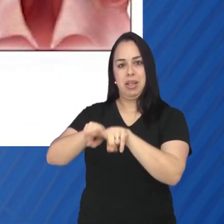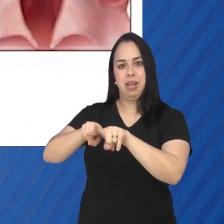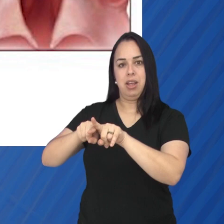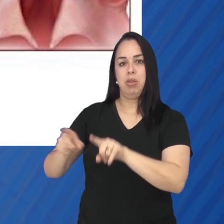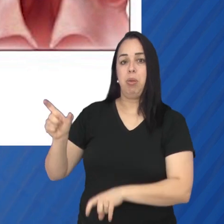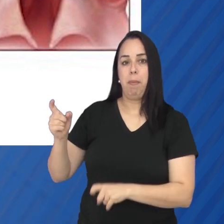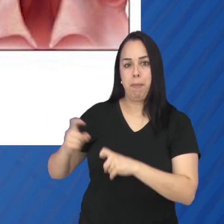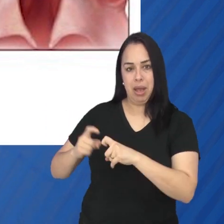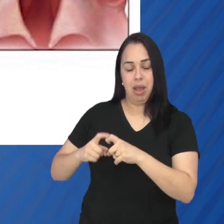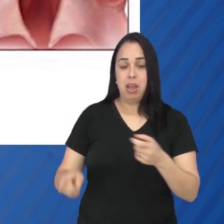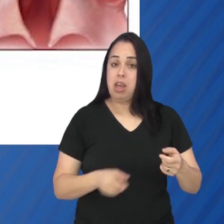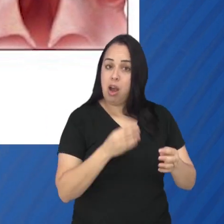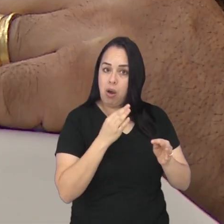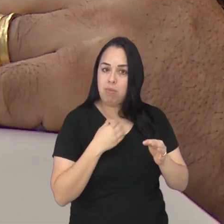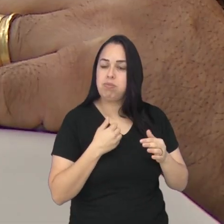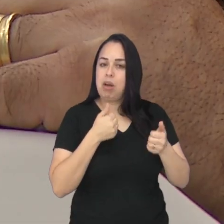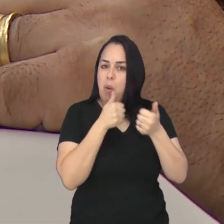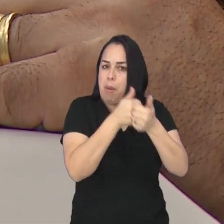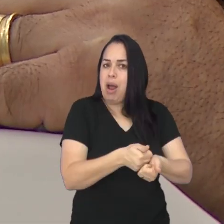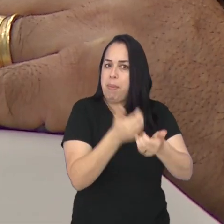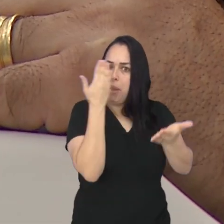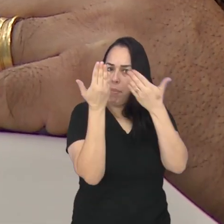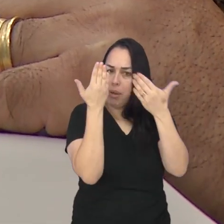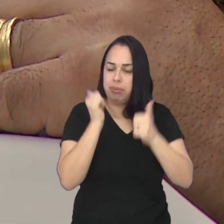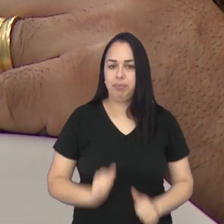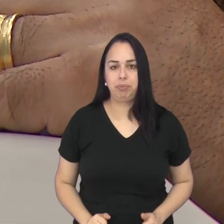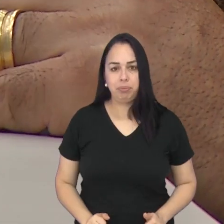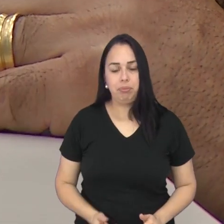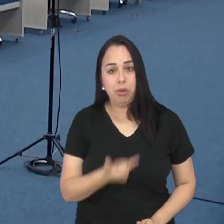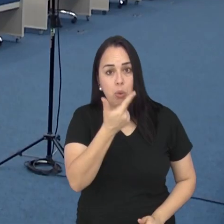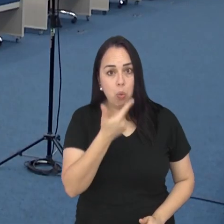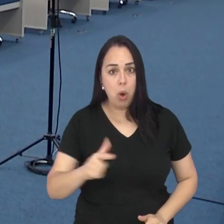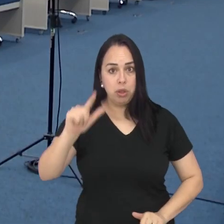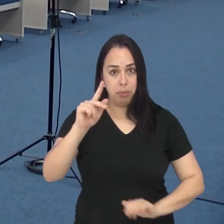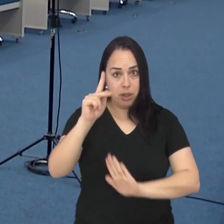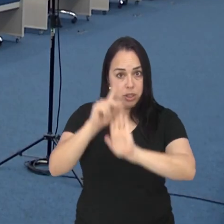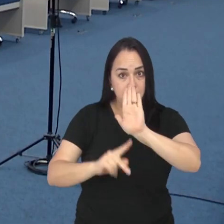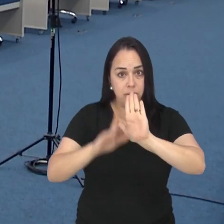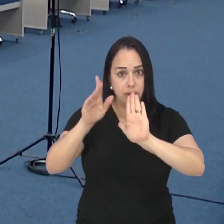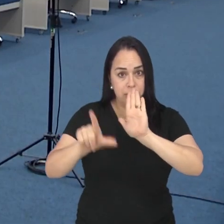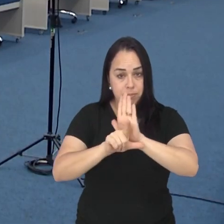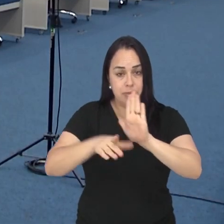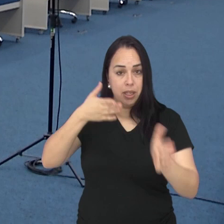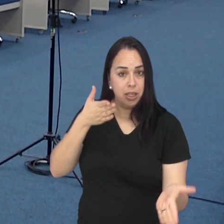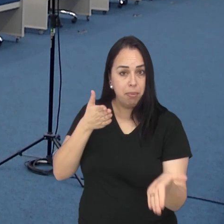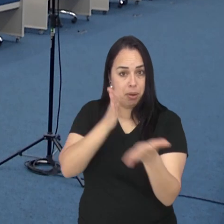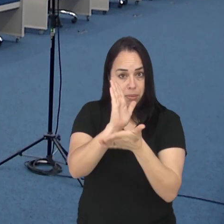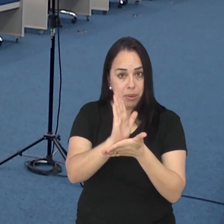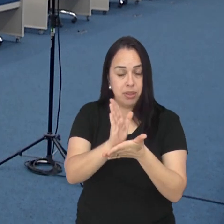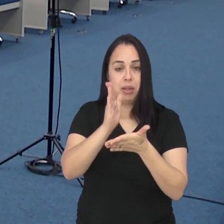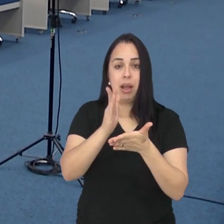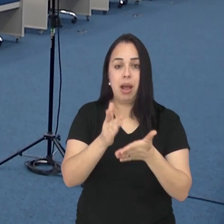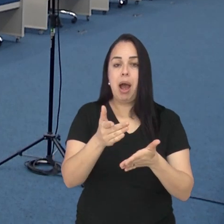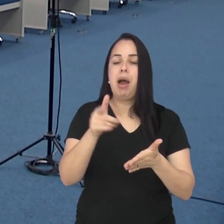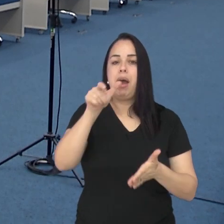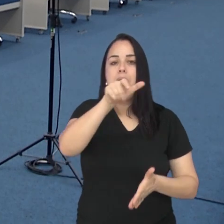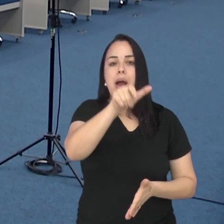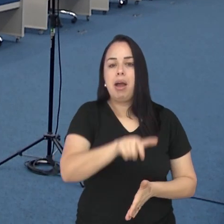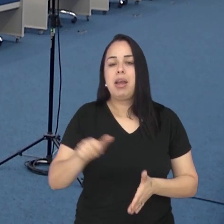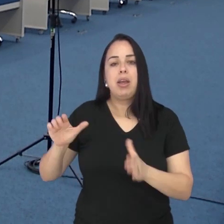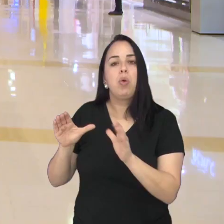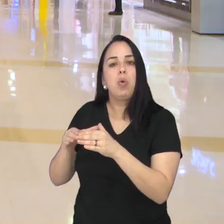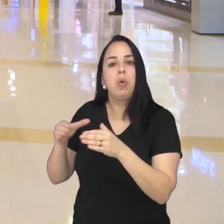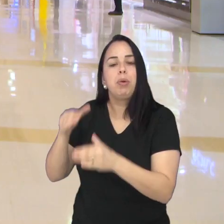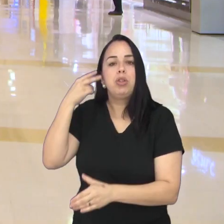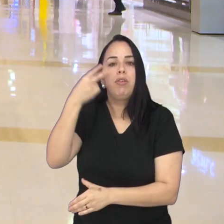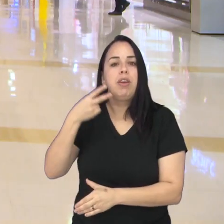de acompanhamento psicológico. Outra matéria aprovada, apresentada pelos vereadores da Frente Parlamentar em apoio à pessoa com